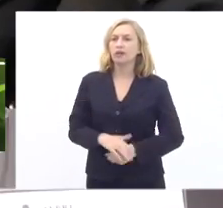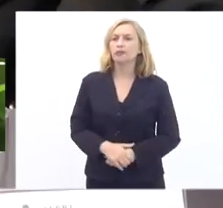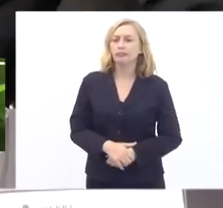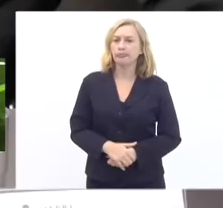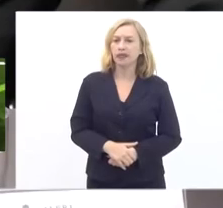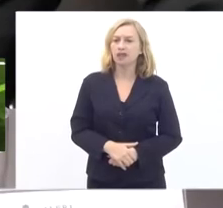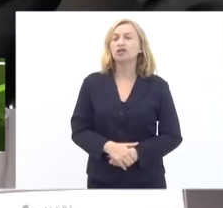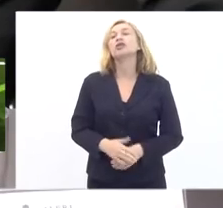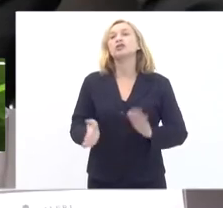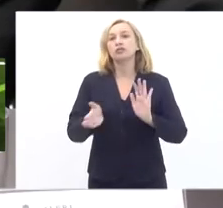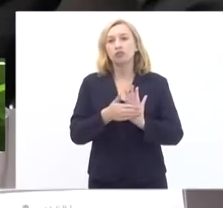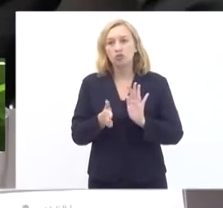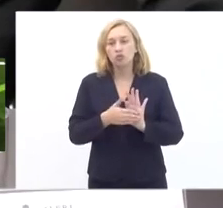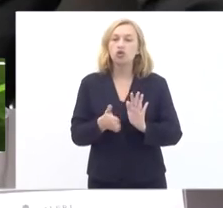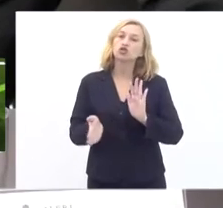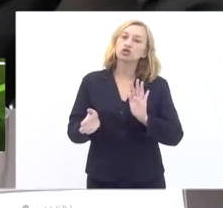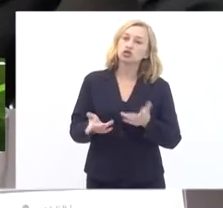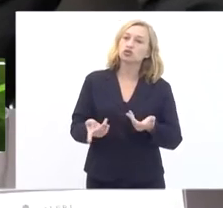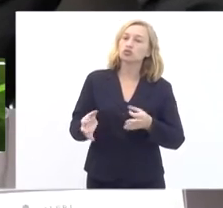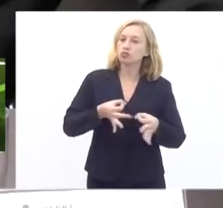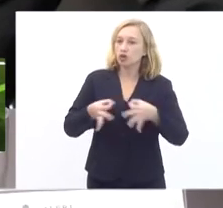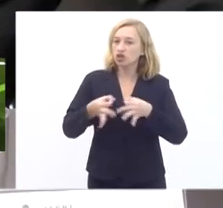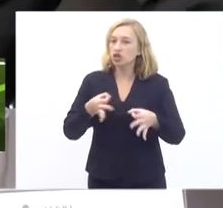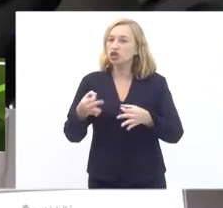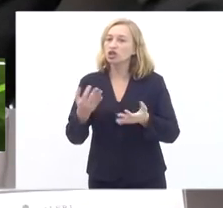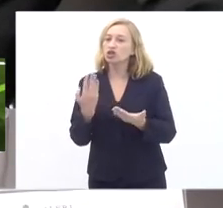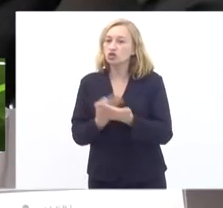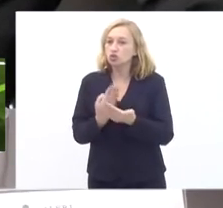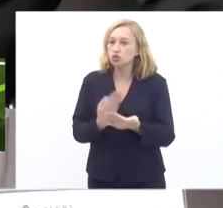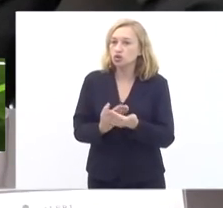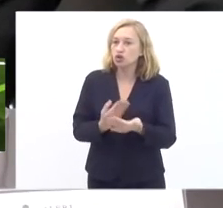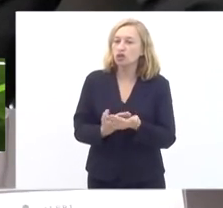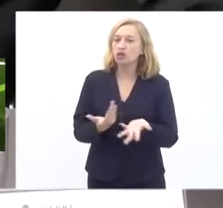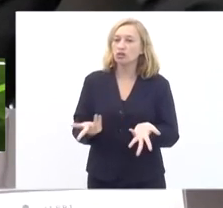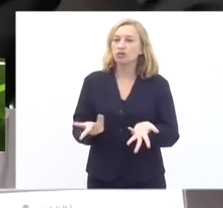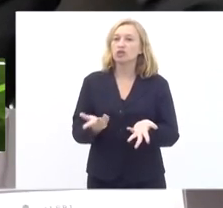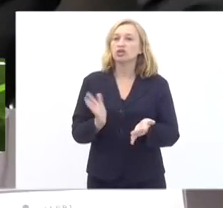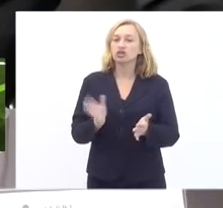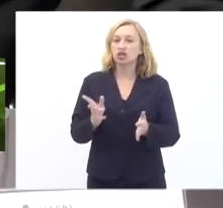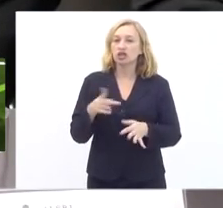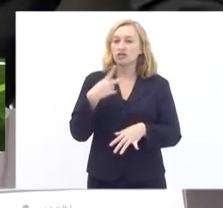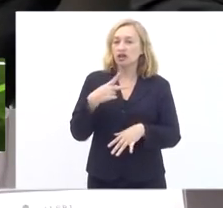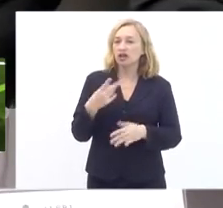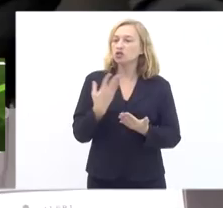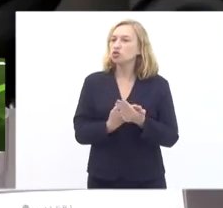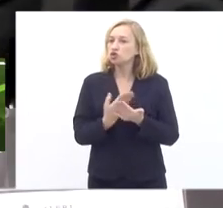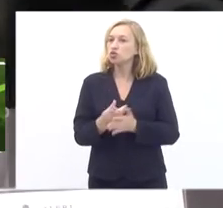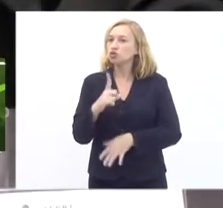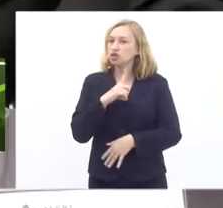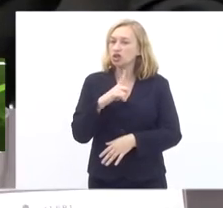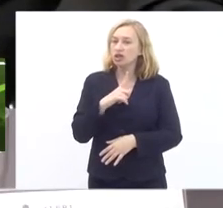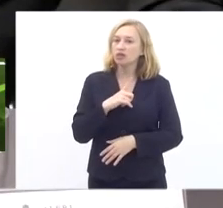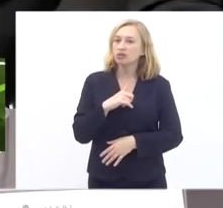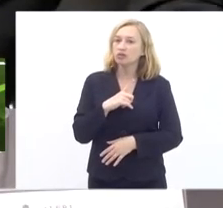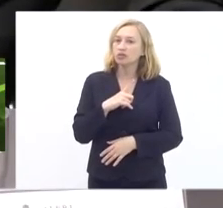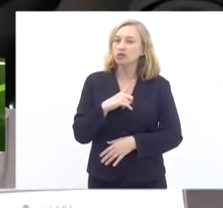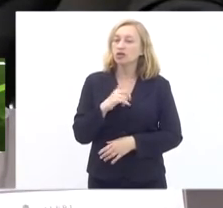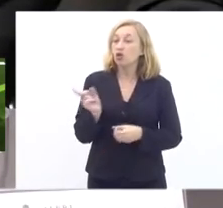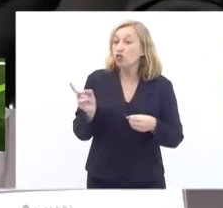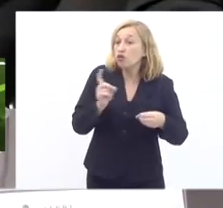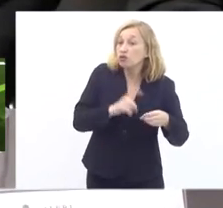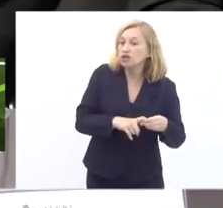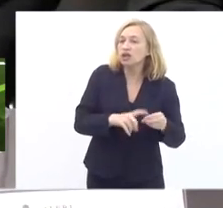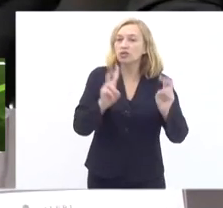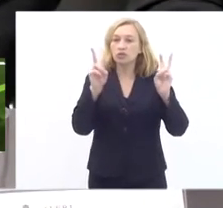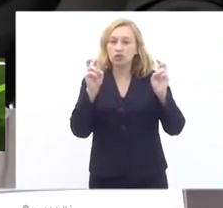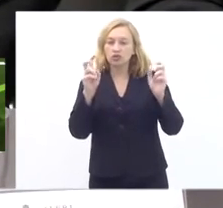propostas que estão em curso, projetos que a gente estuda em relação a desde que já foi até colocado os estudos que tem, que são voltados para a